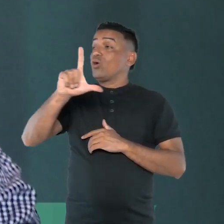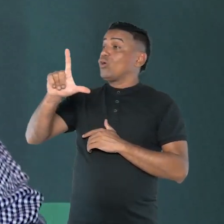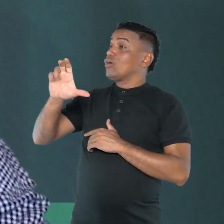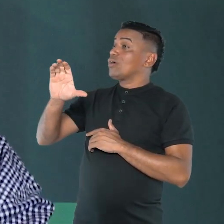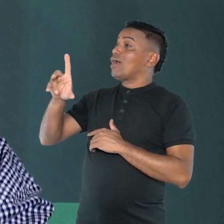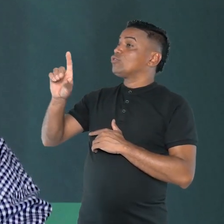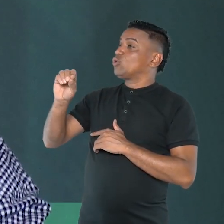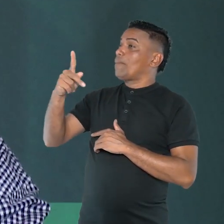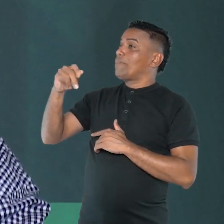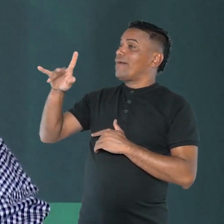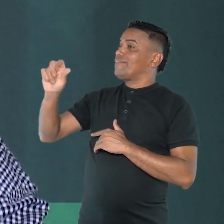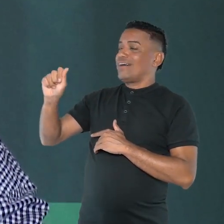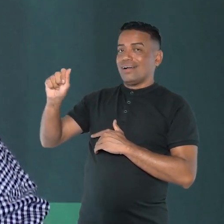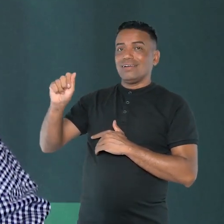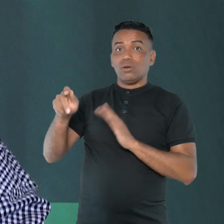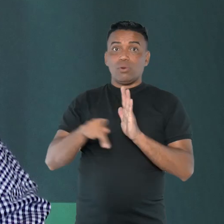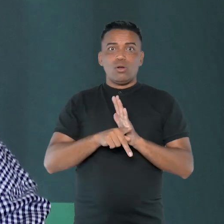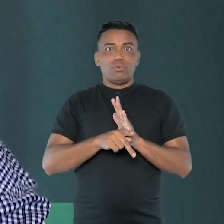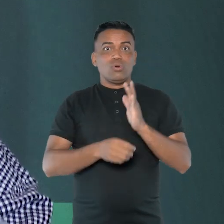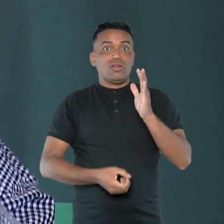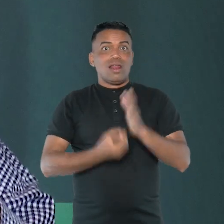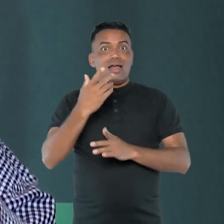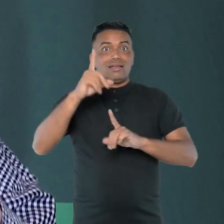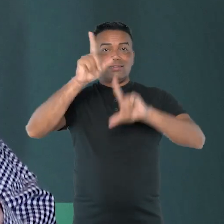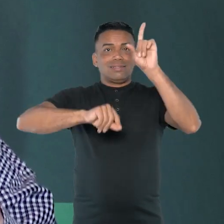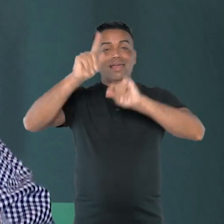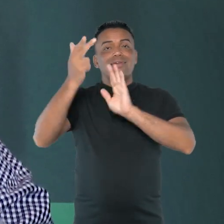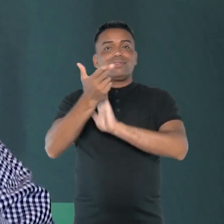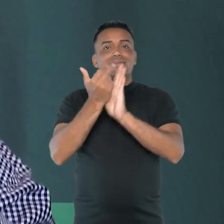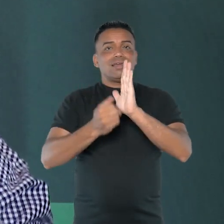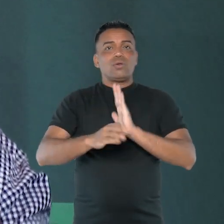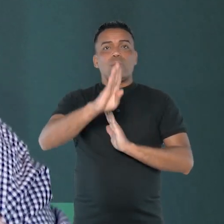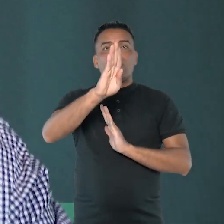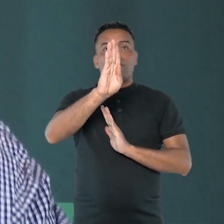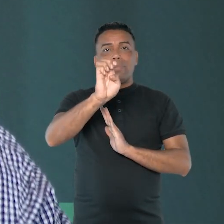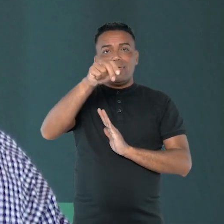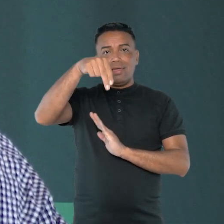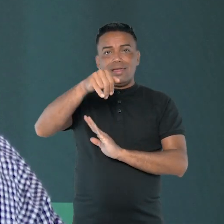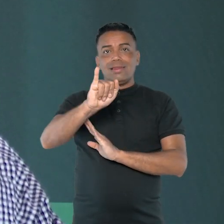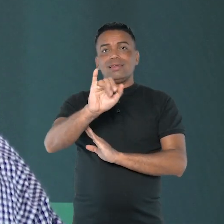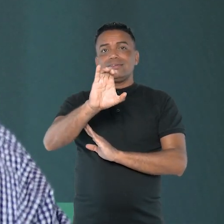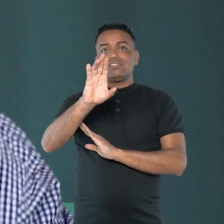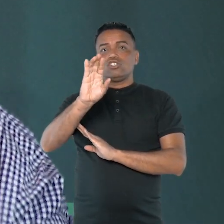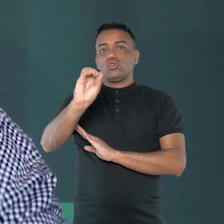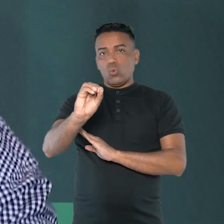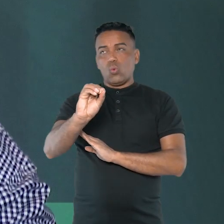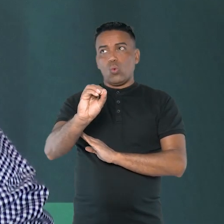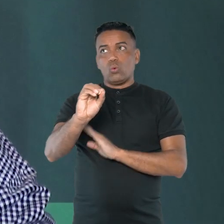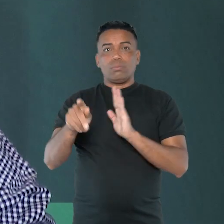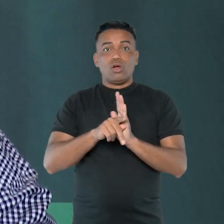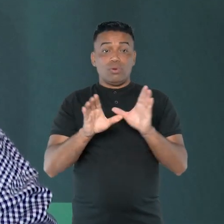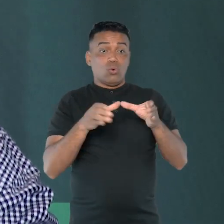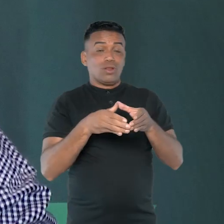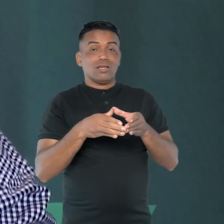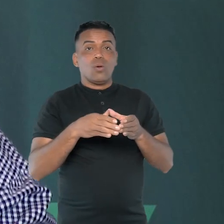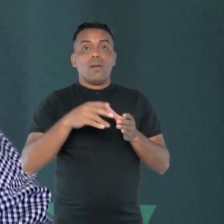Garland. Mais uma estrela, esse livro aqui com desenho do Benício, da editora Monterrey, e essa coleção do Perry